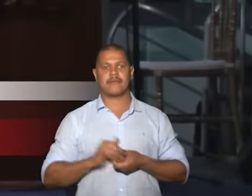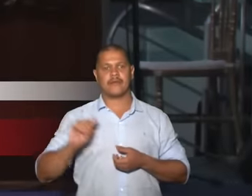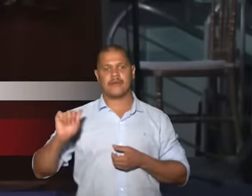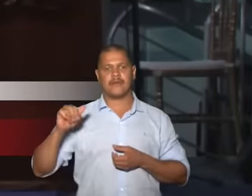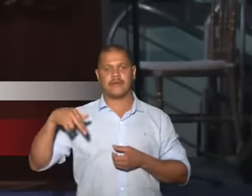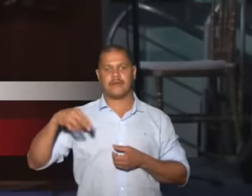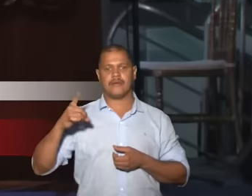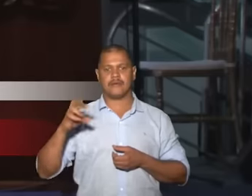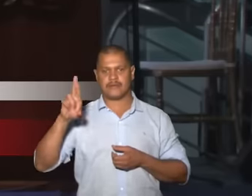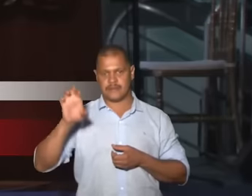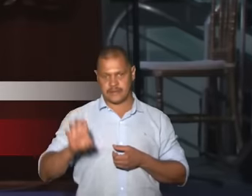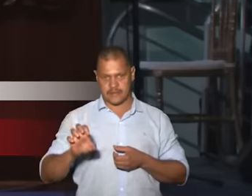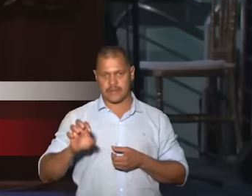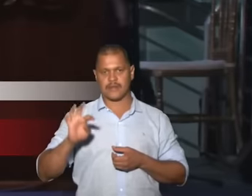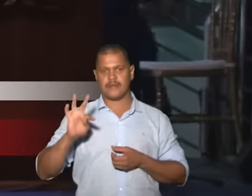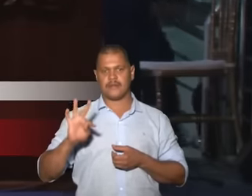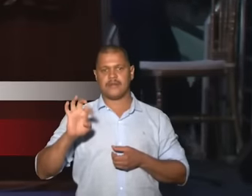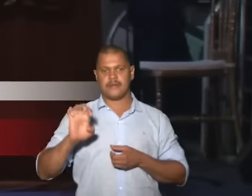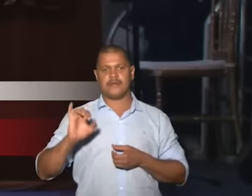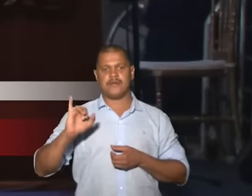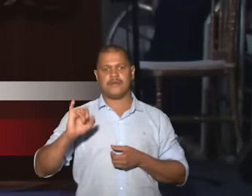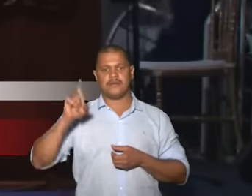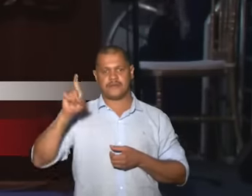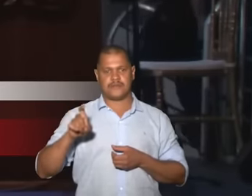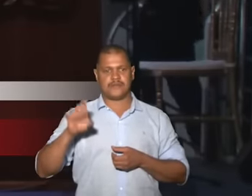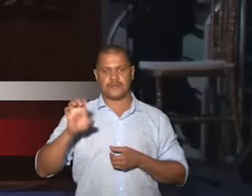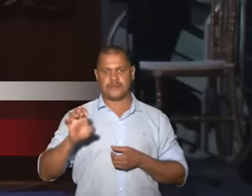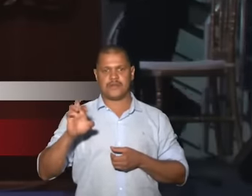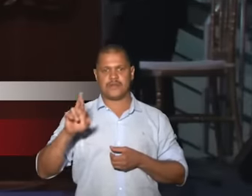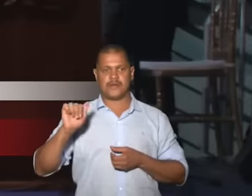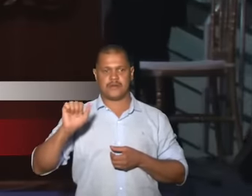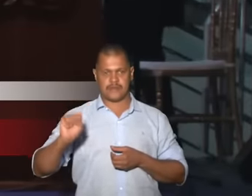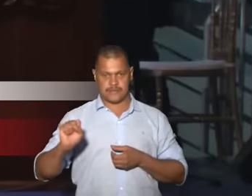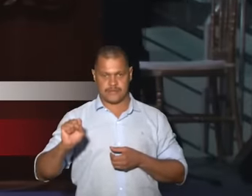André Teixeira Silva.